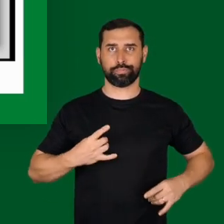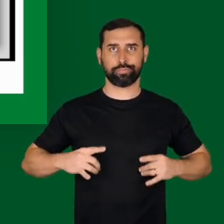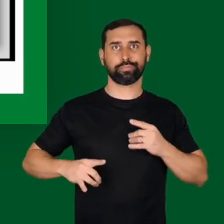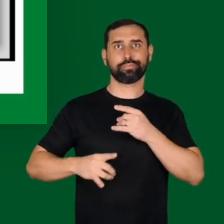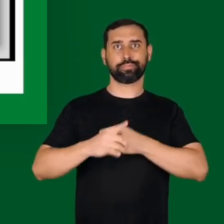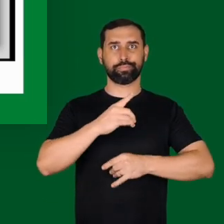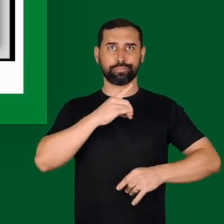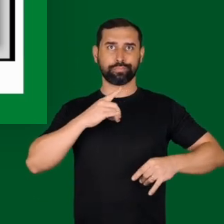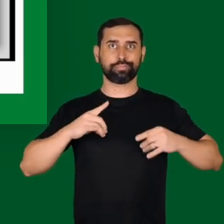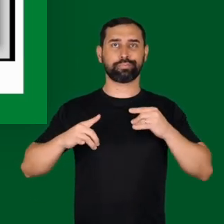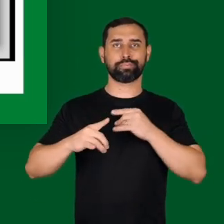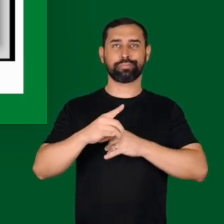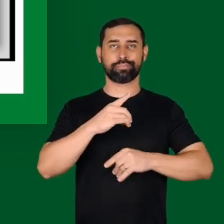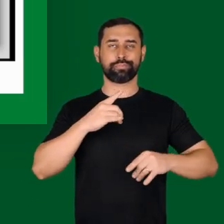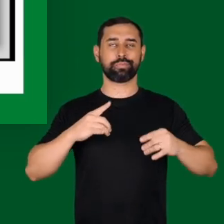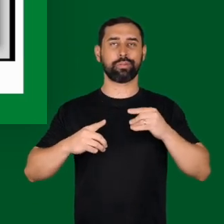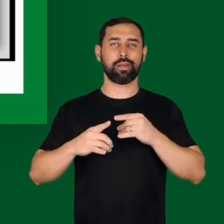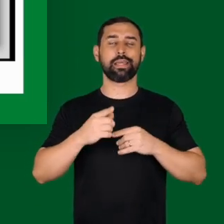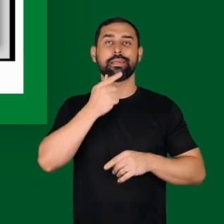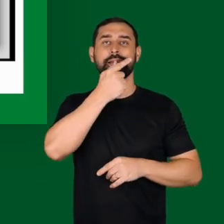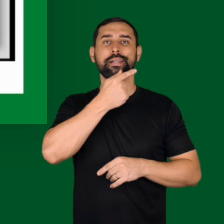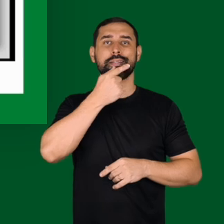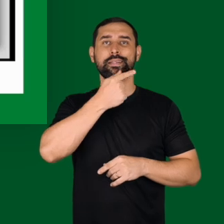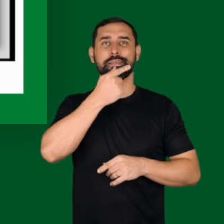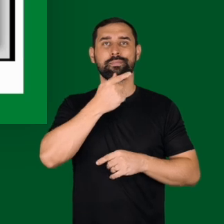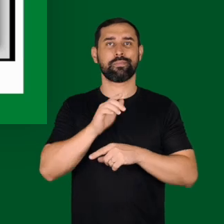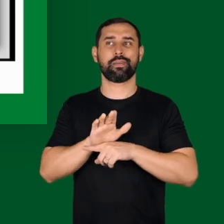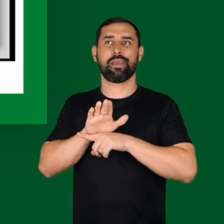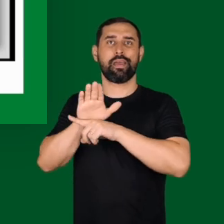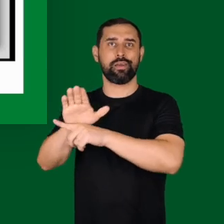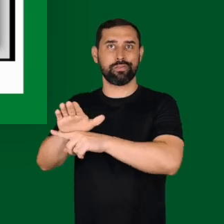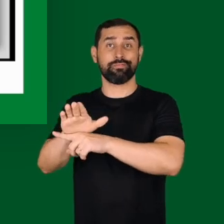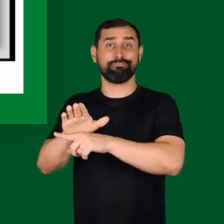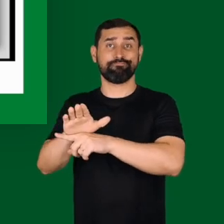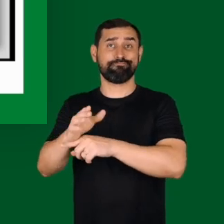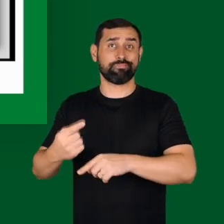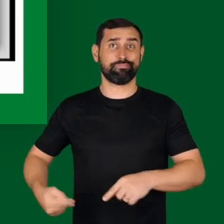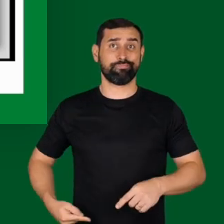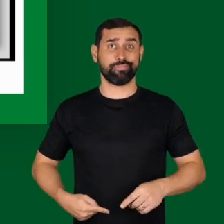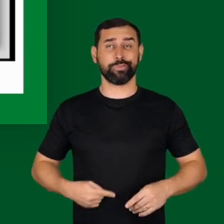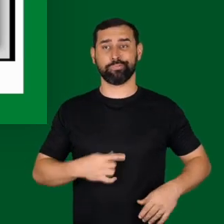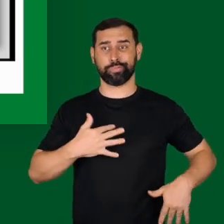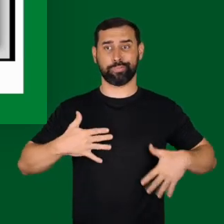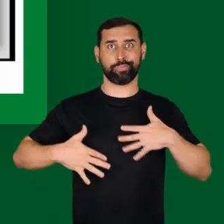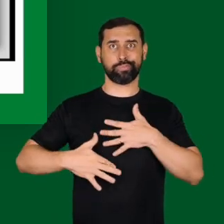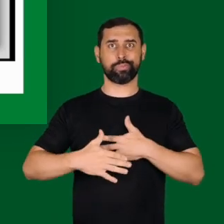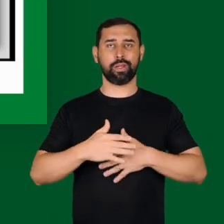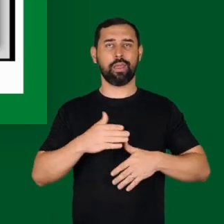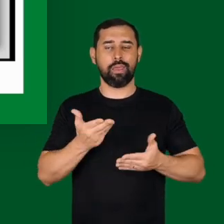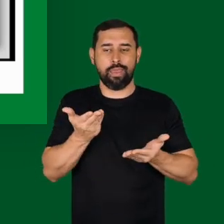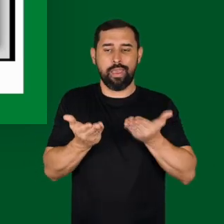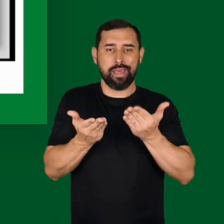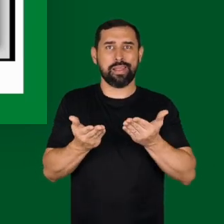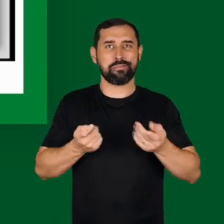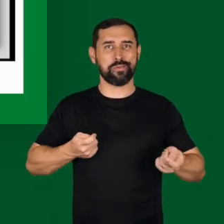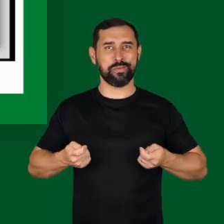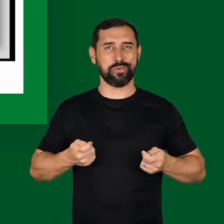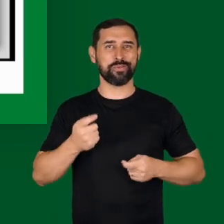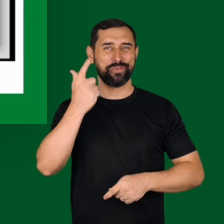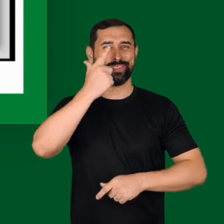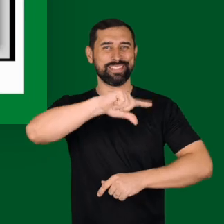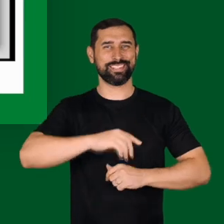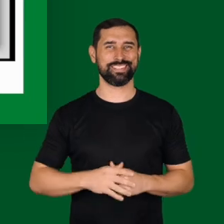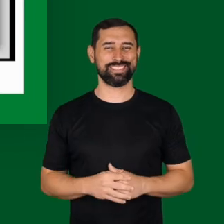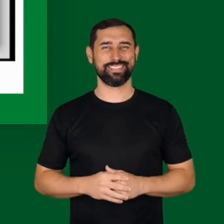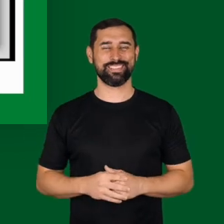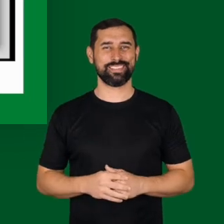com a glicemia para que seja corrigido tanto os aumentos, né, como reduções de insulina no corpo. Aqui eu mostro